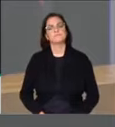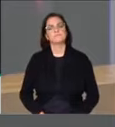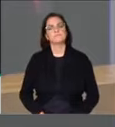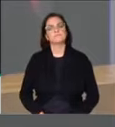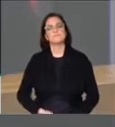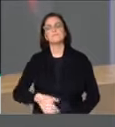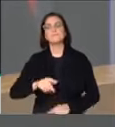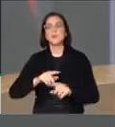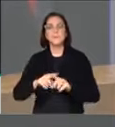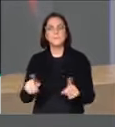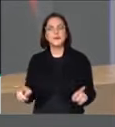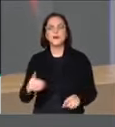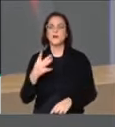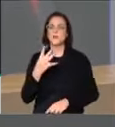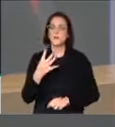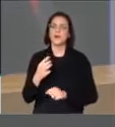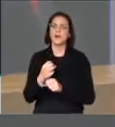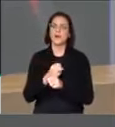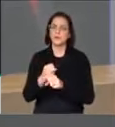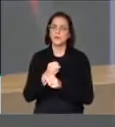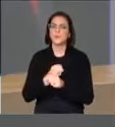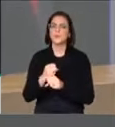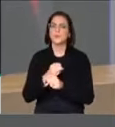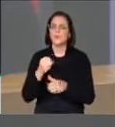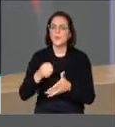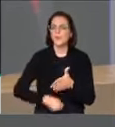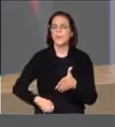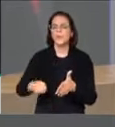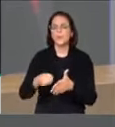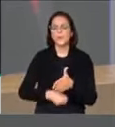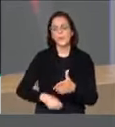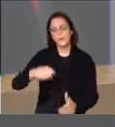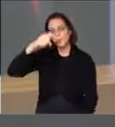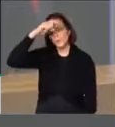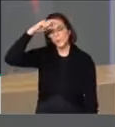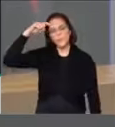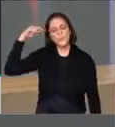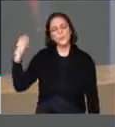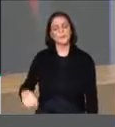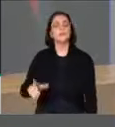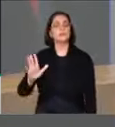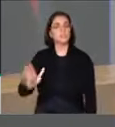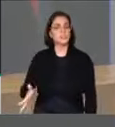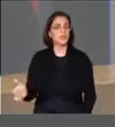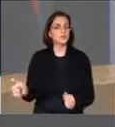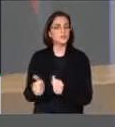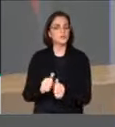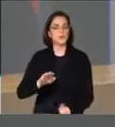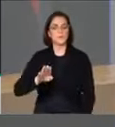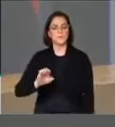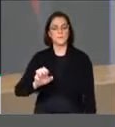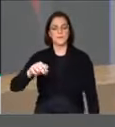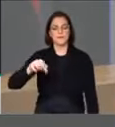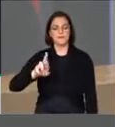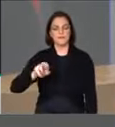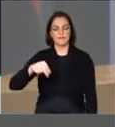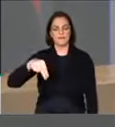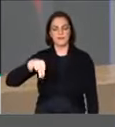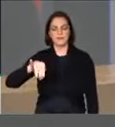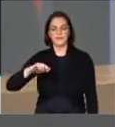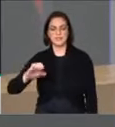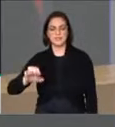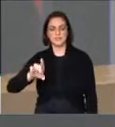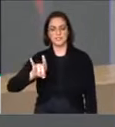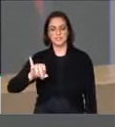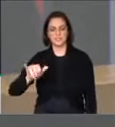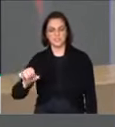após 4 anos, Tony, de muita luta, onde Débora Duprá, Berenice Dias e